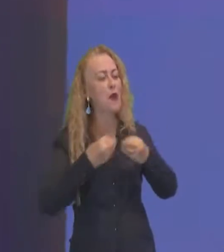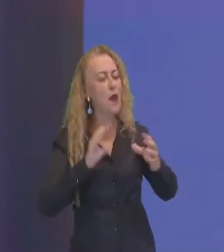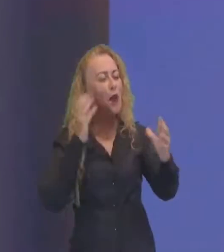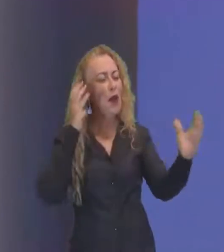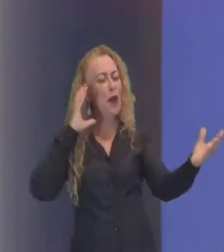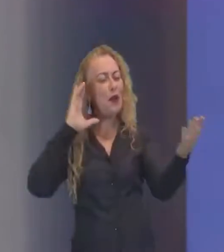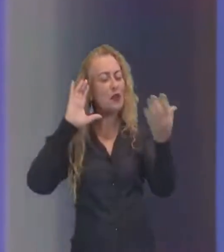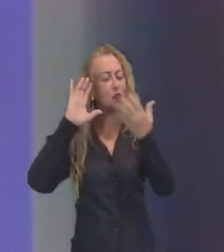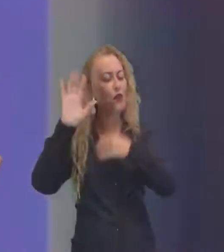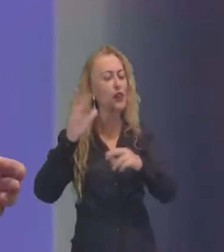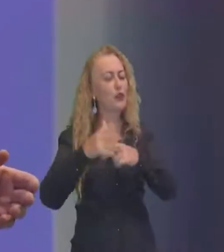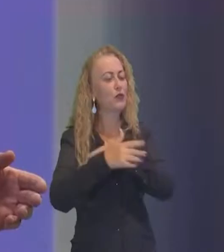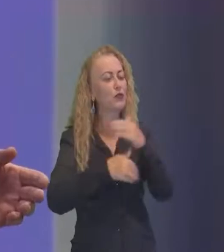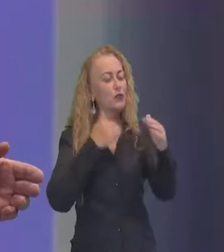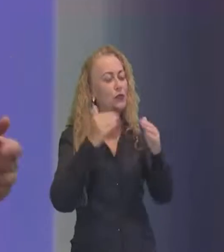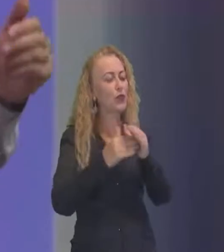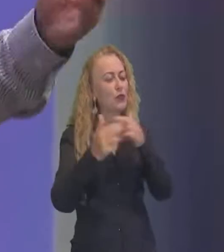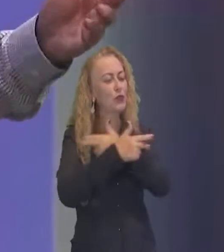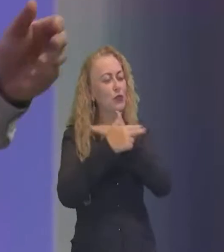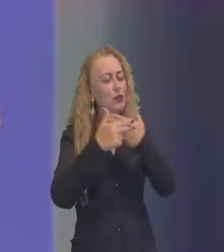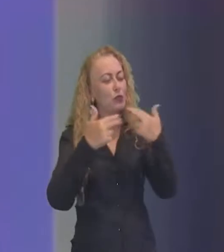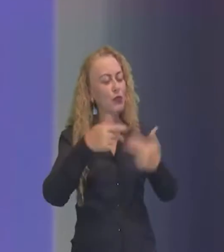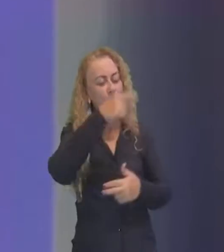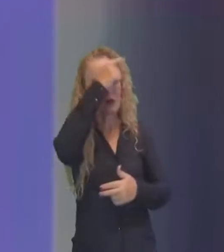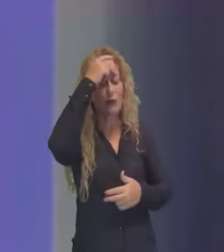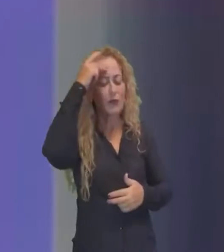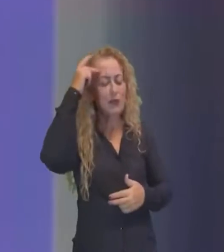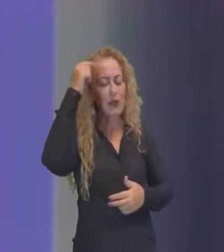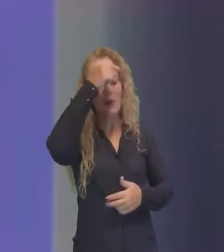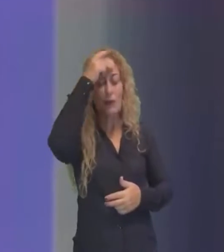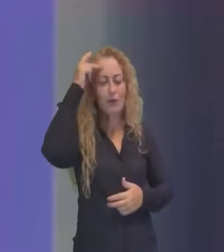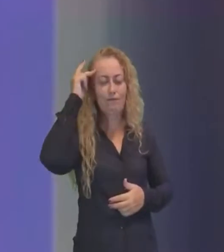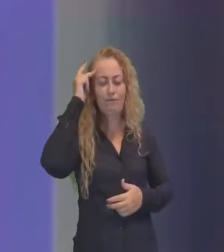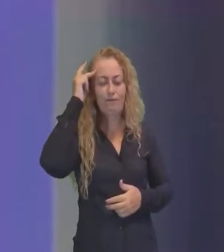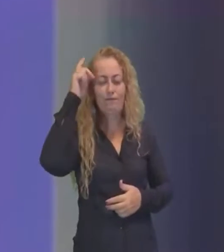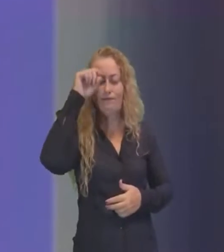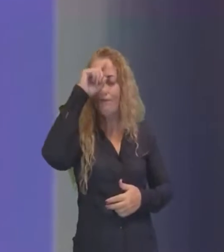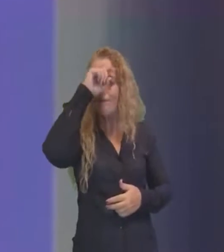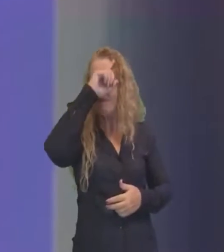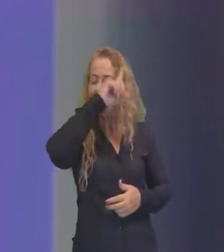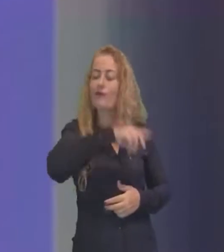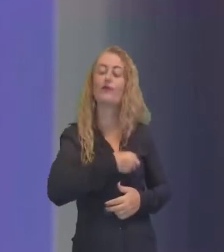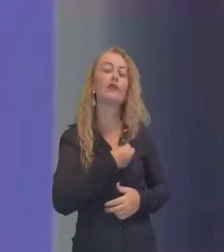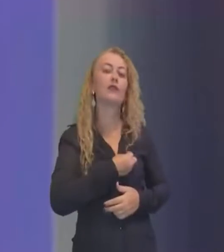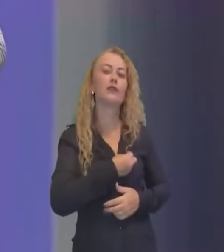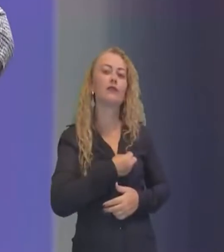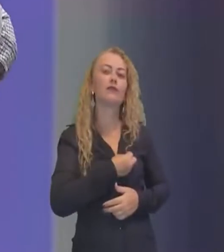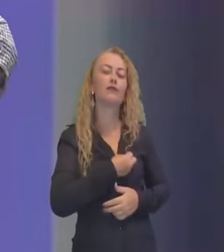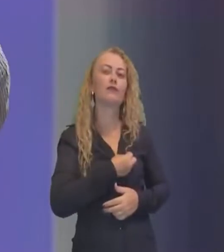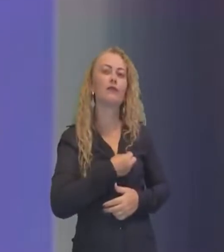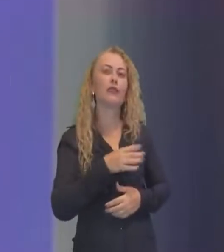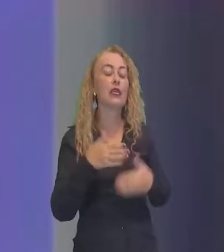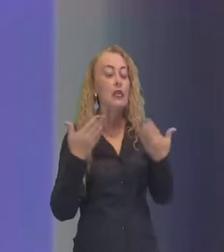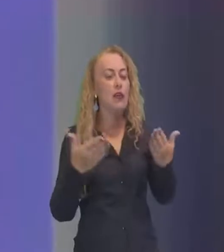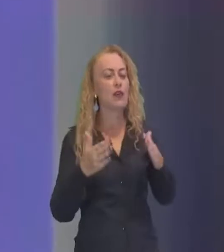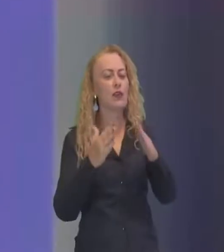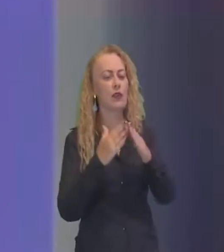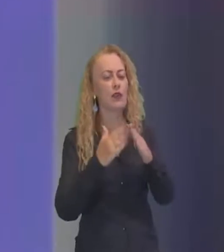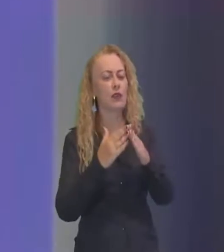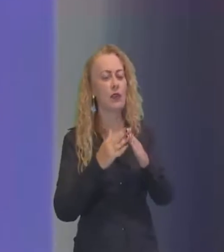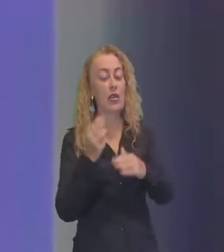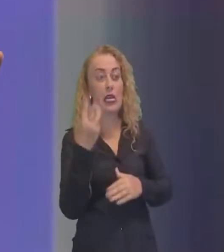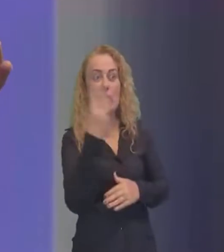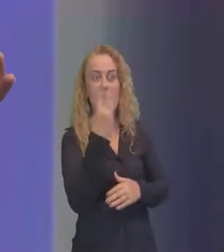resolver todos os nossos problemas. Entregue ao Senhor. Agora, já em Copacabana, eu lembro que nós tínhamos os 3 estudando,